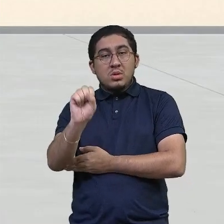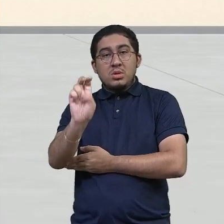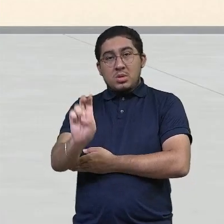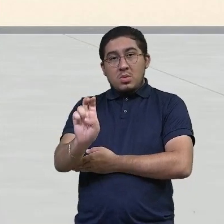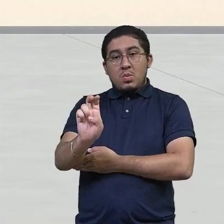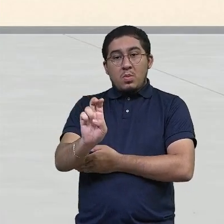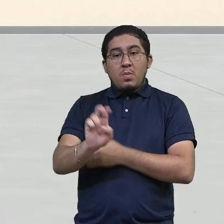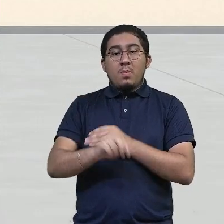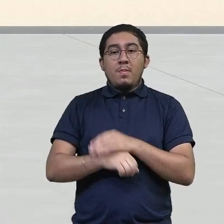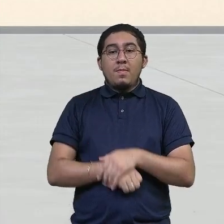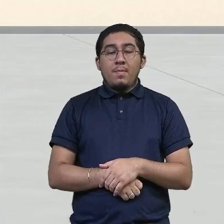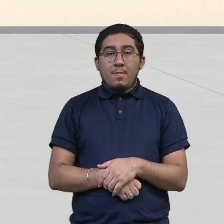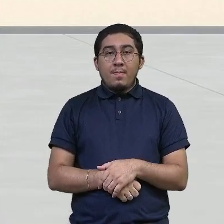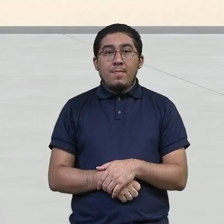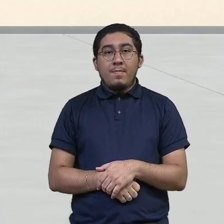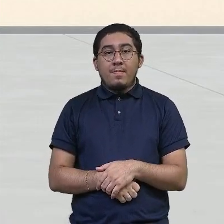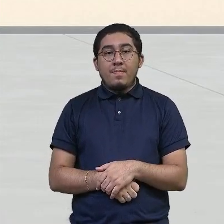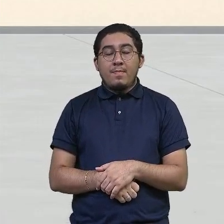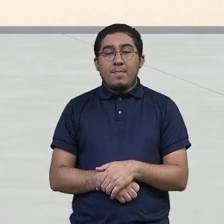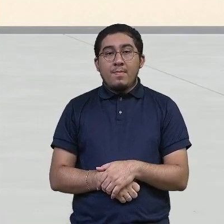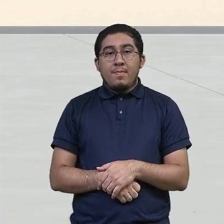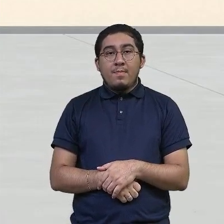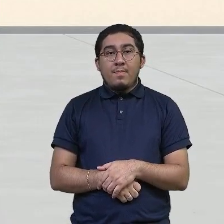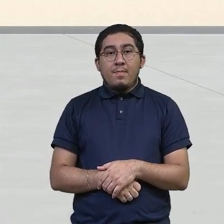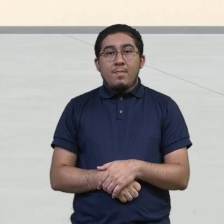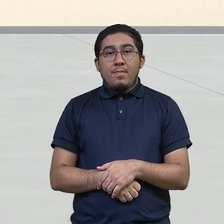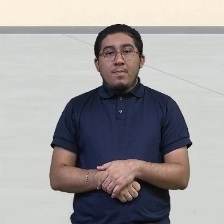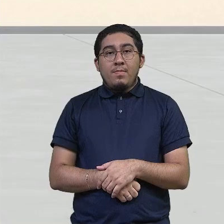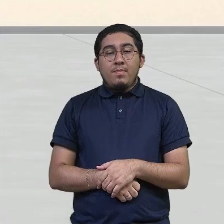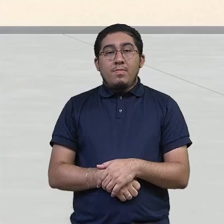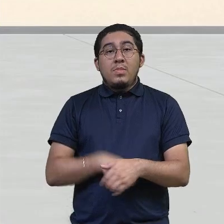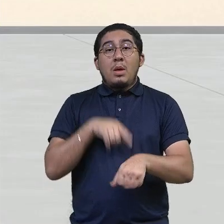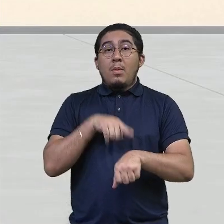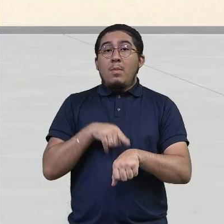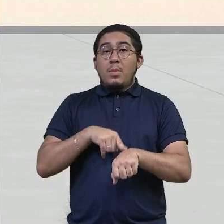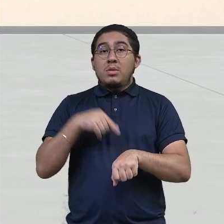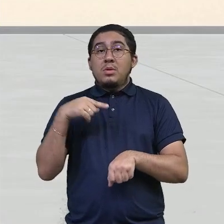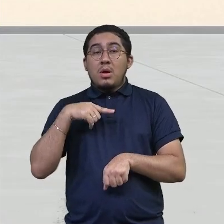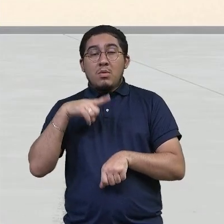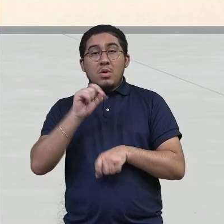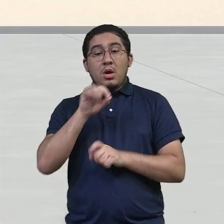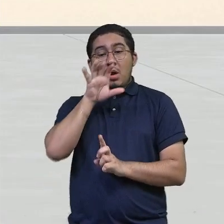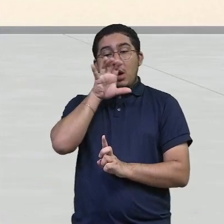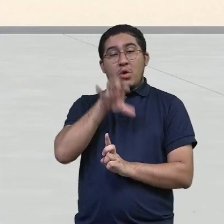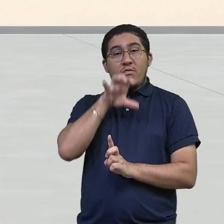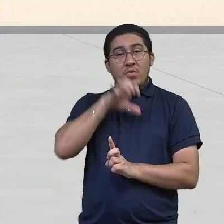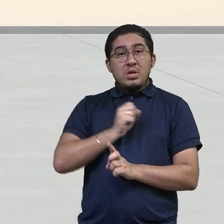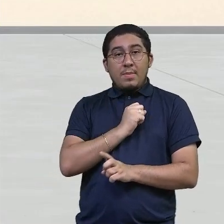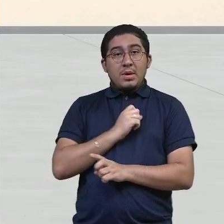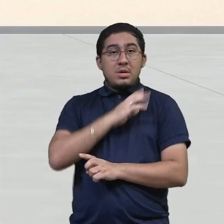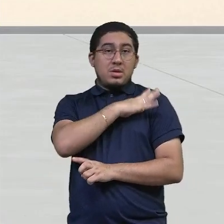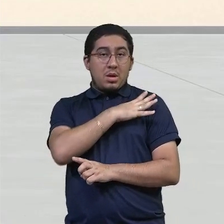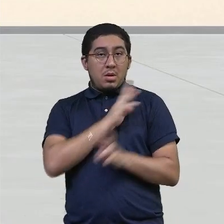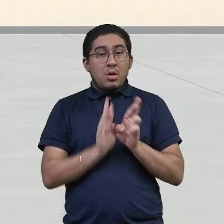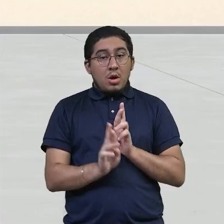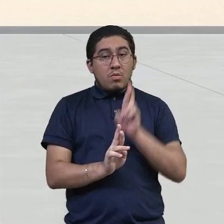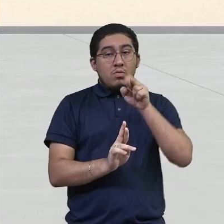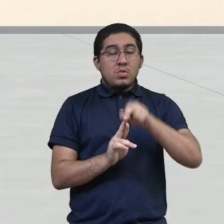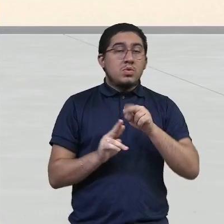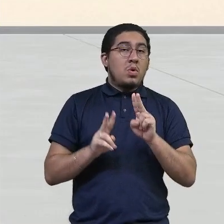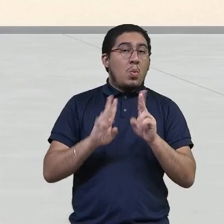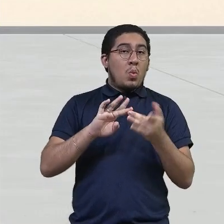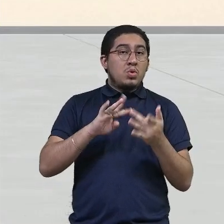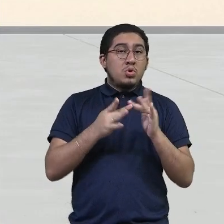1985. Então foi o momento ali onde nós tivemos uma maior influência dos militares sobre a política